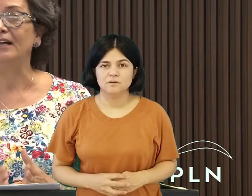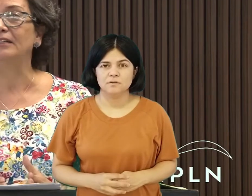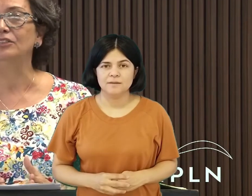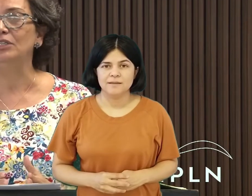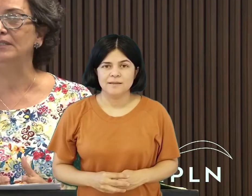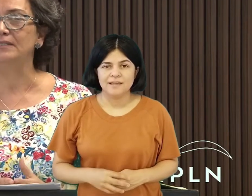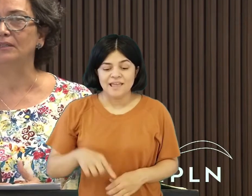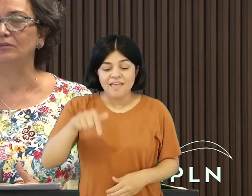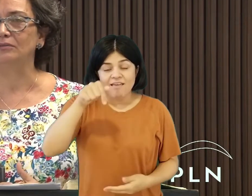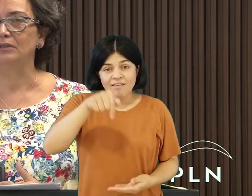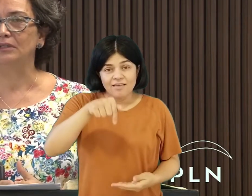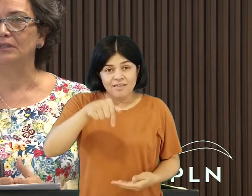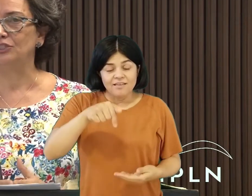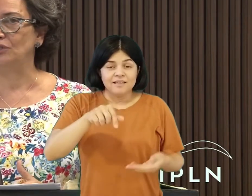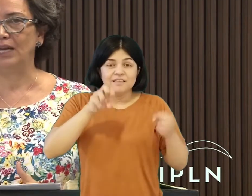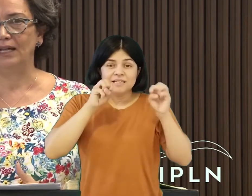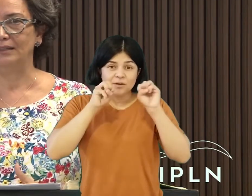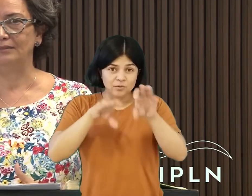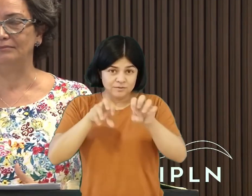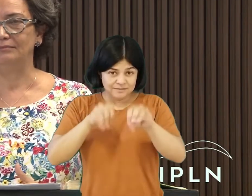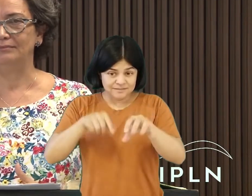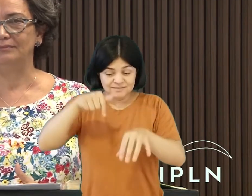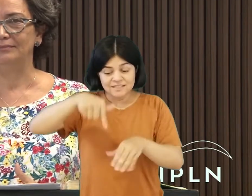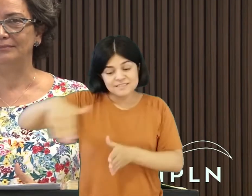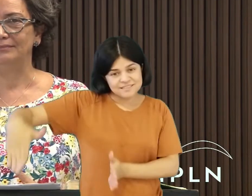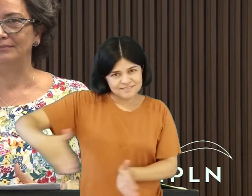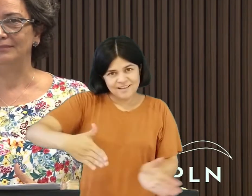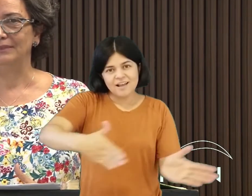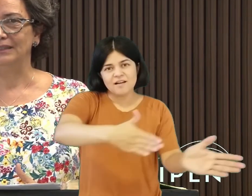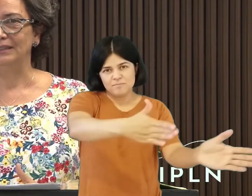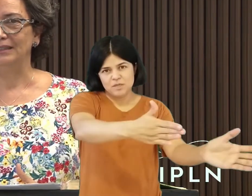Essa é a grande lição da jornada.